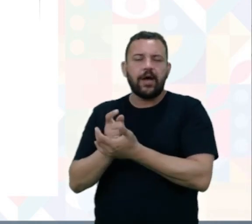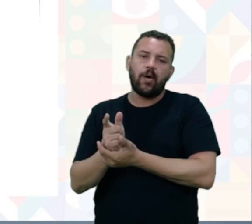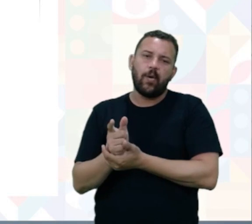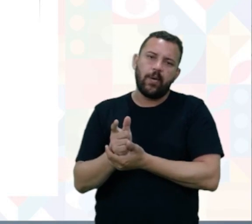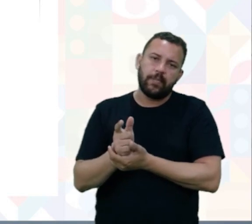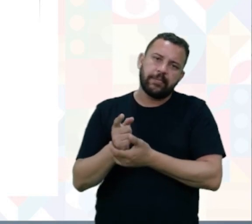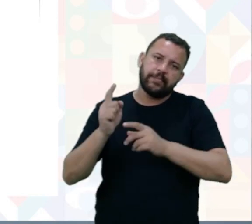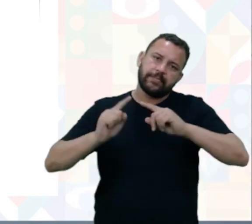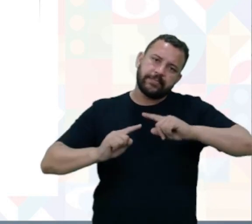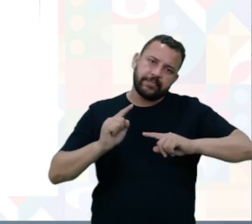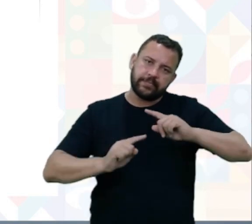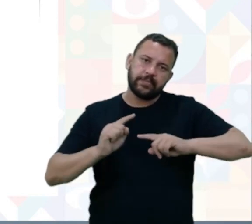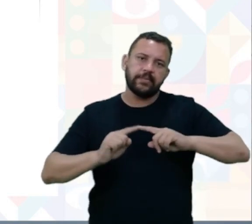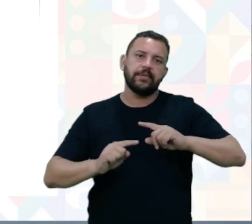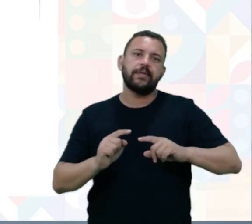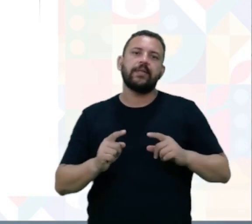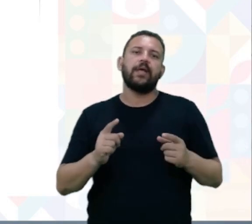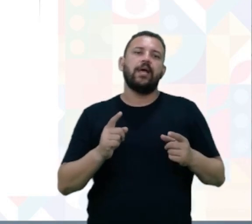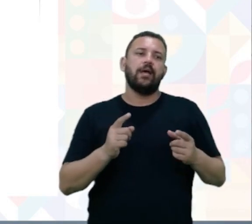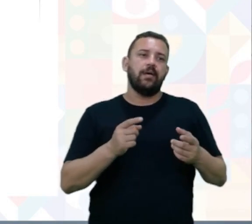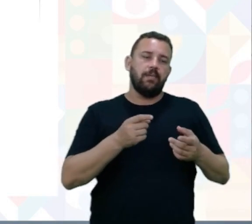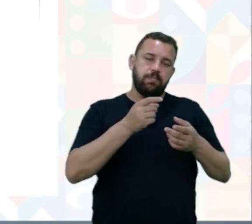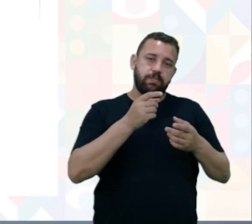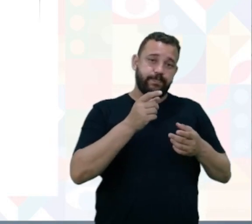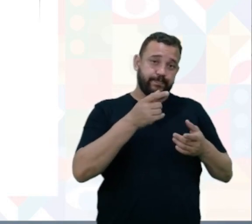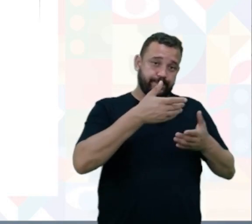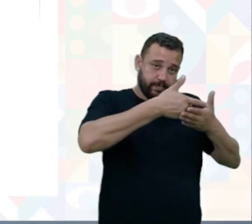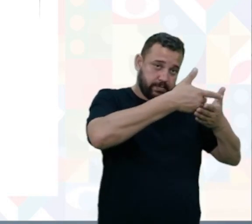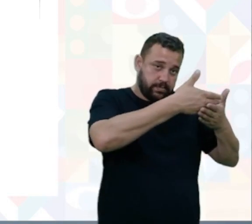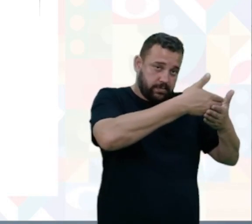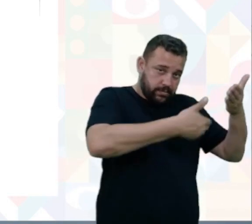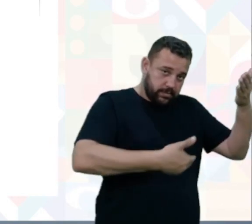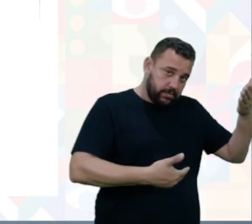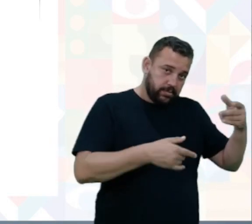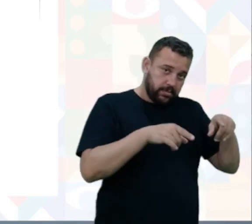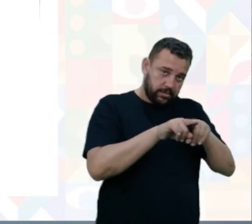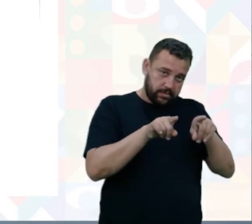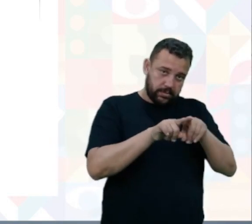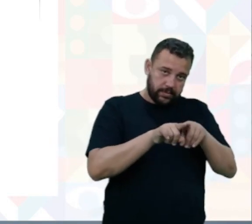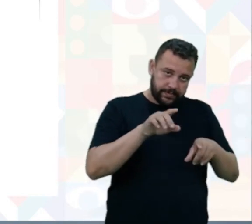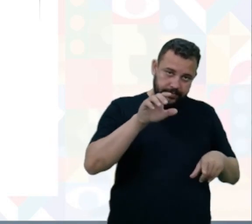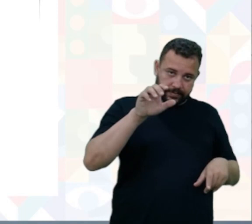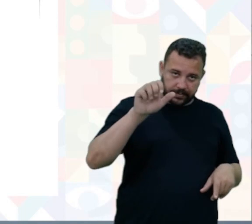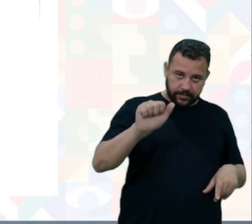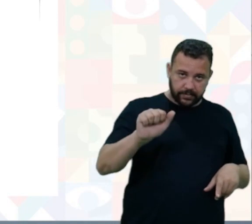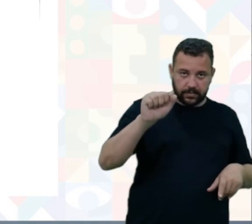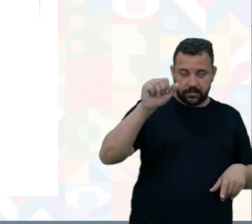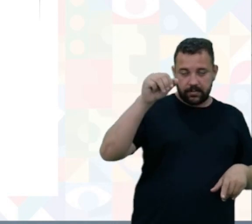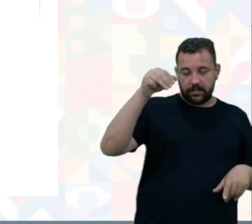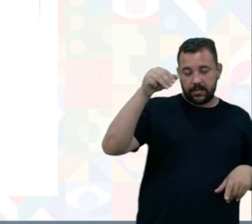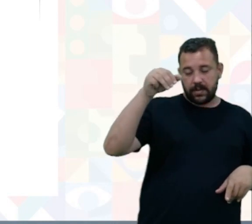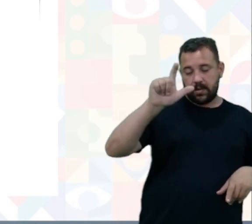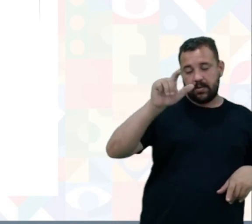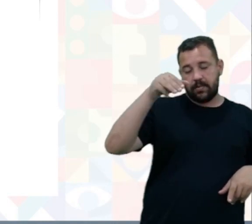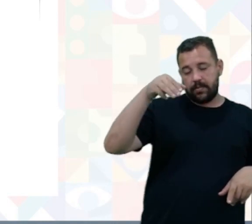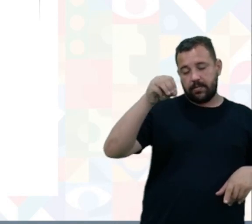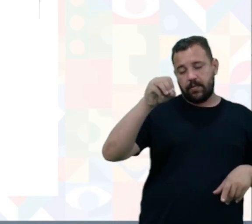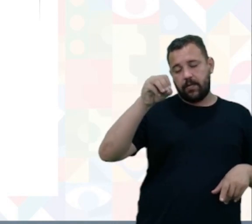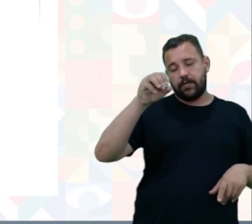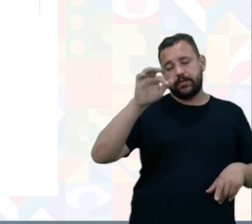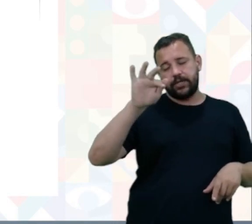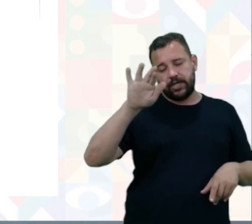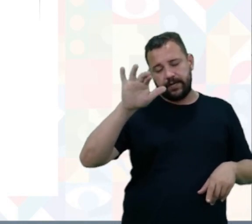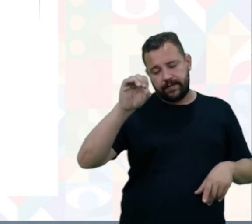material através das licitações, almoxerifado ou armazenagem, que é responsável pela